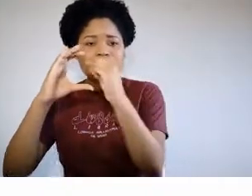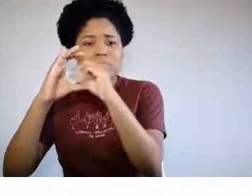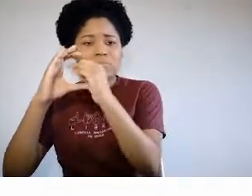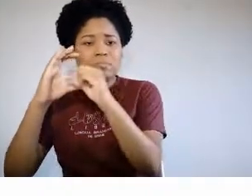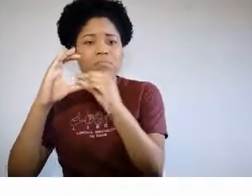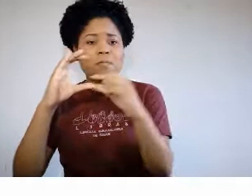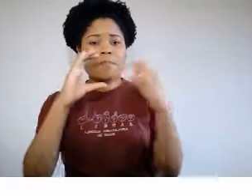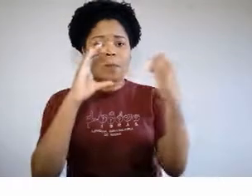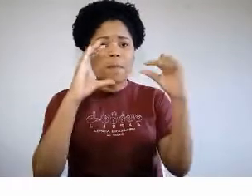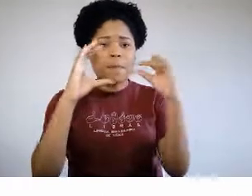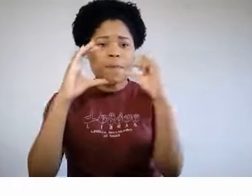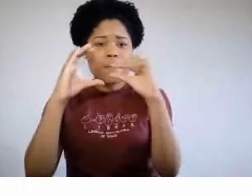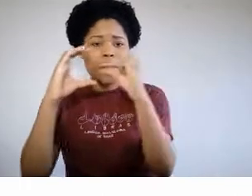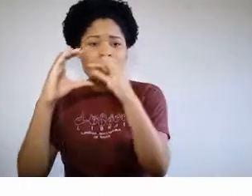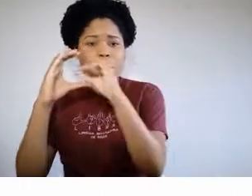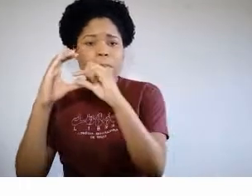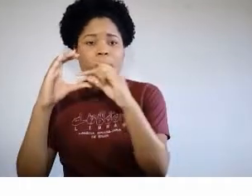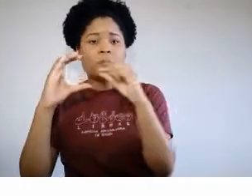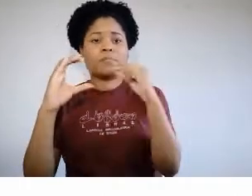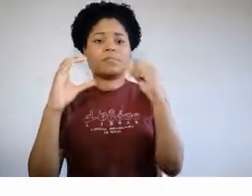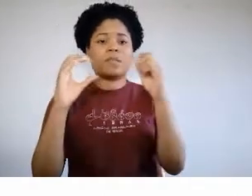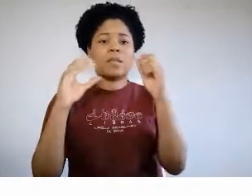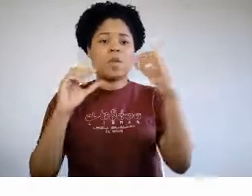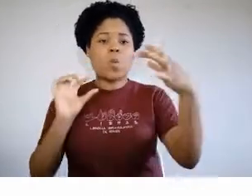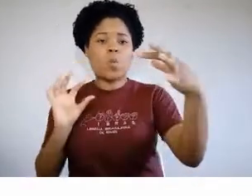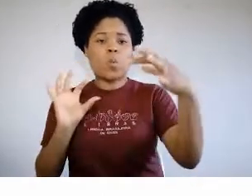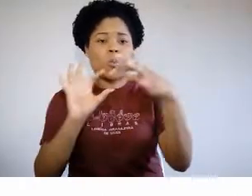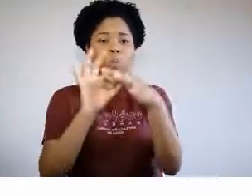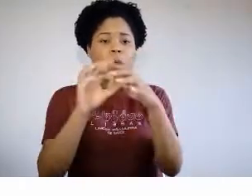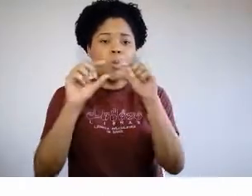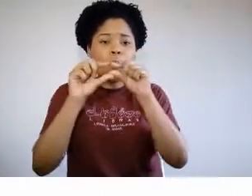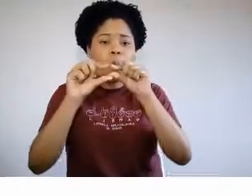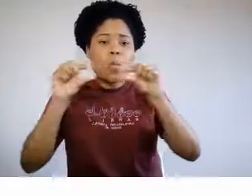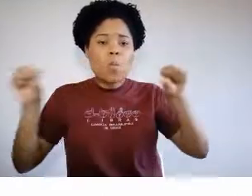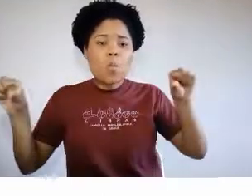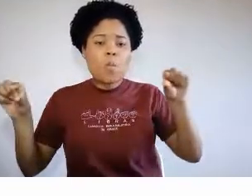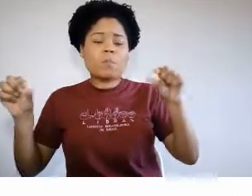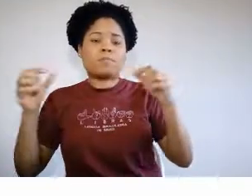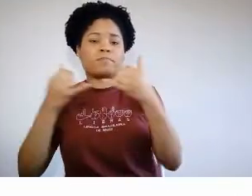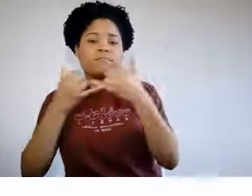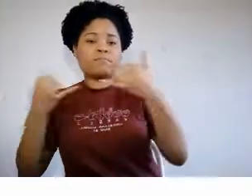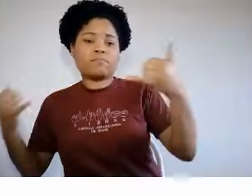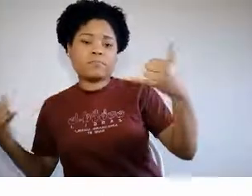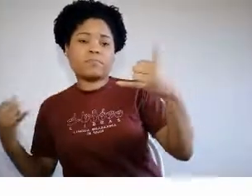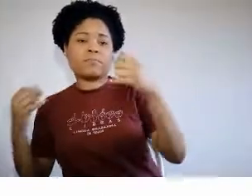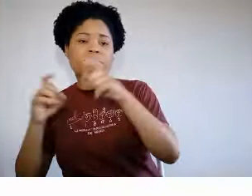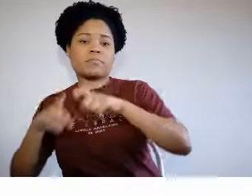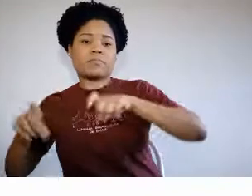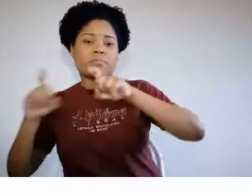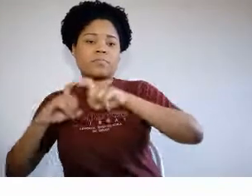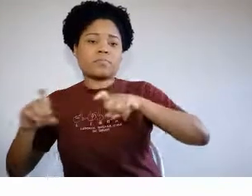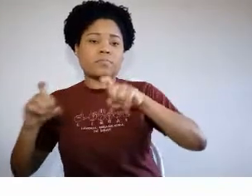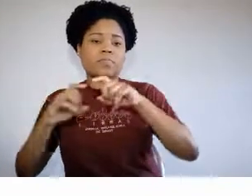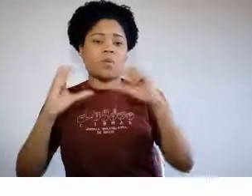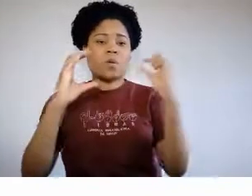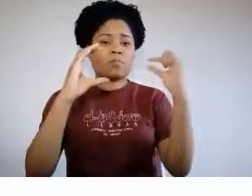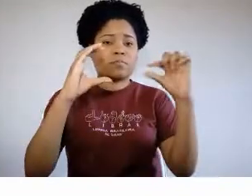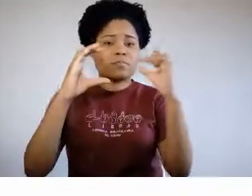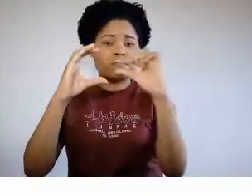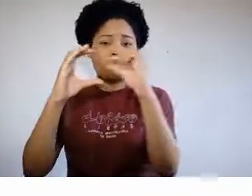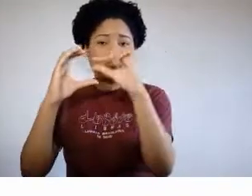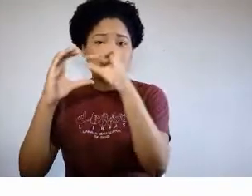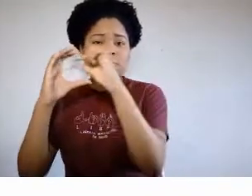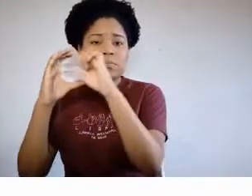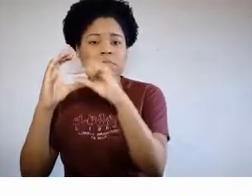as portas, olha. Essas portas é que a gente conecta o cabo que chega até os computadores.